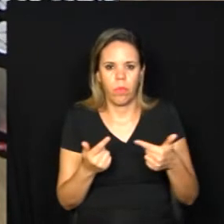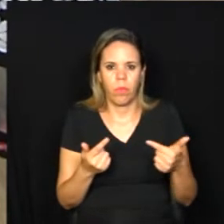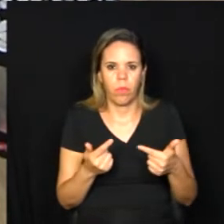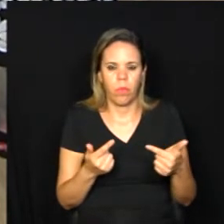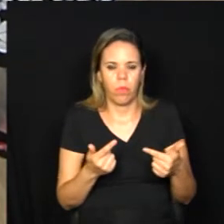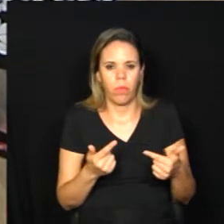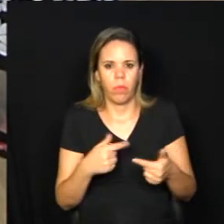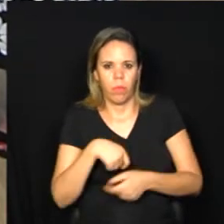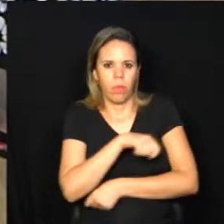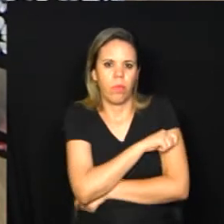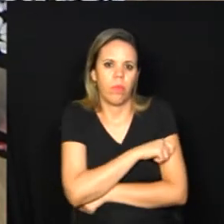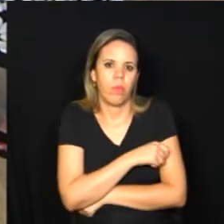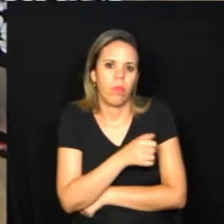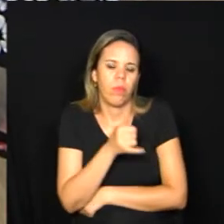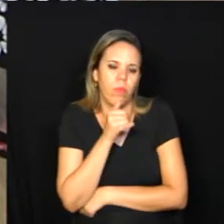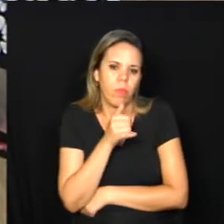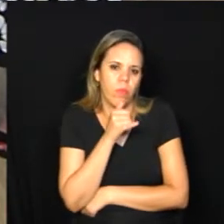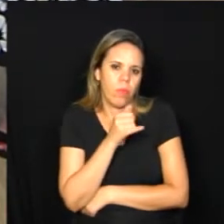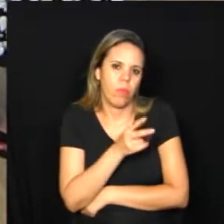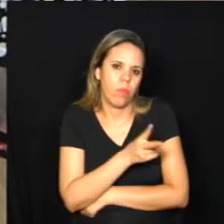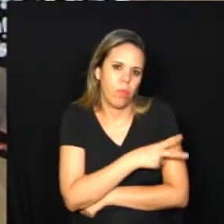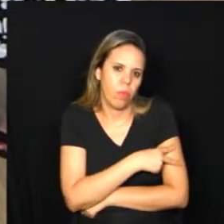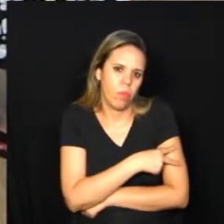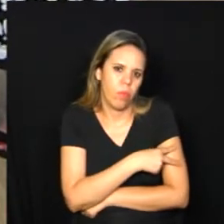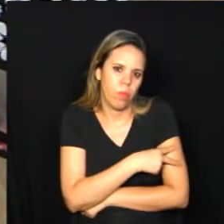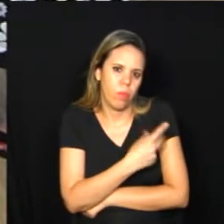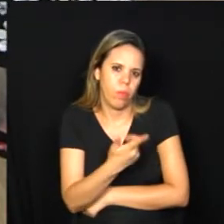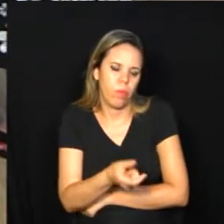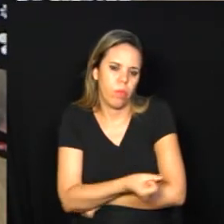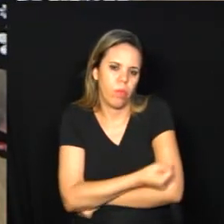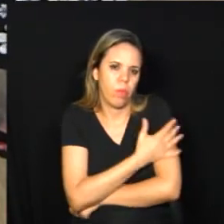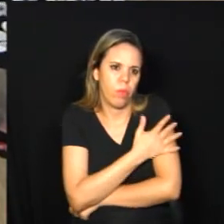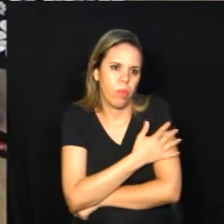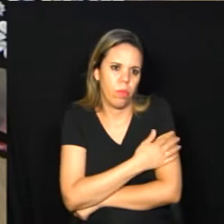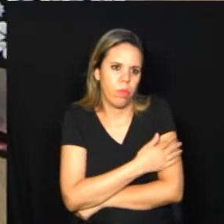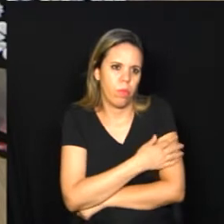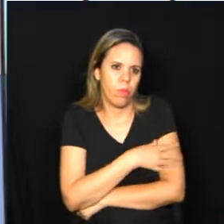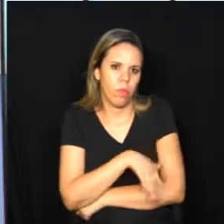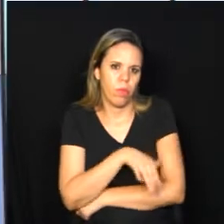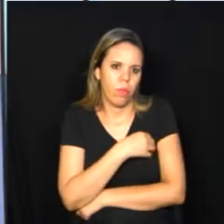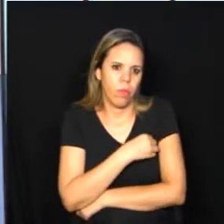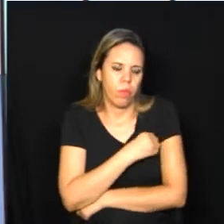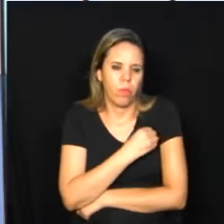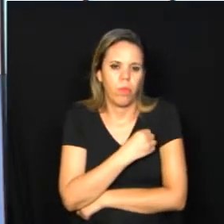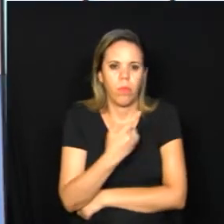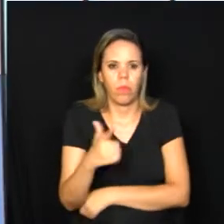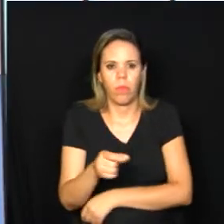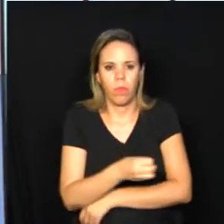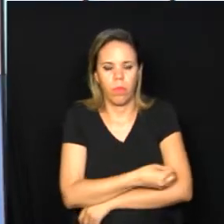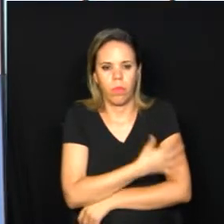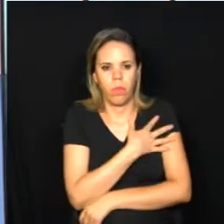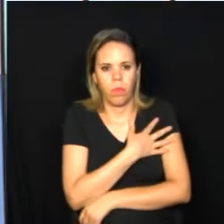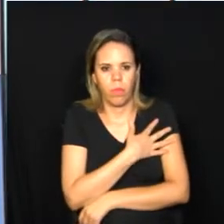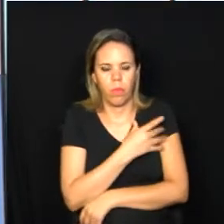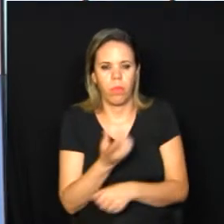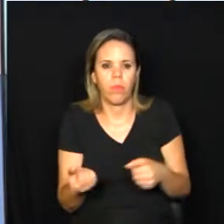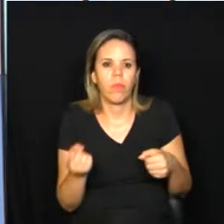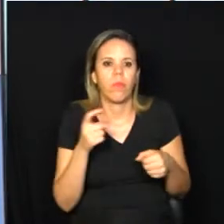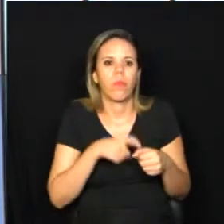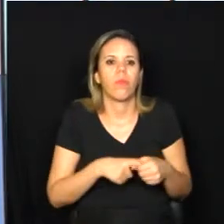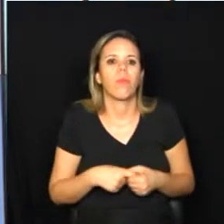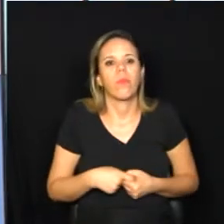que são os alunos, por exemplo, de 2º, outras séries. Vamos lá. Para outras séries, o